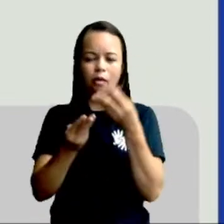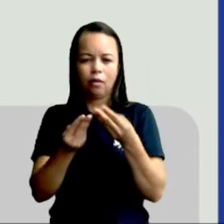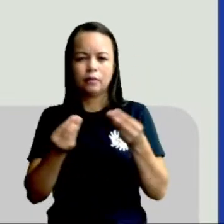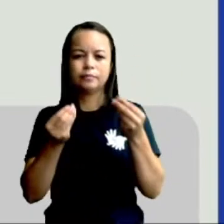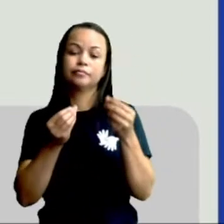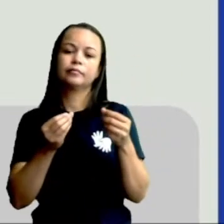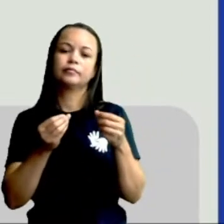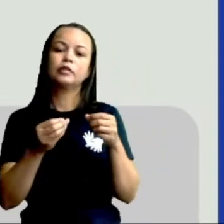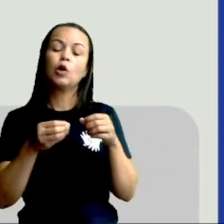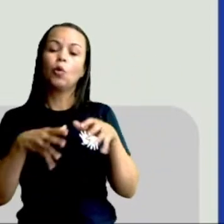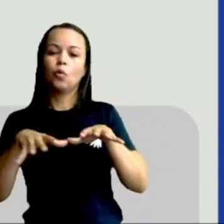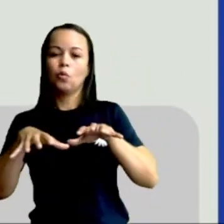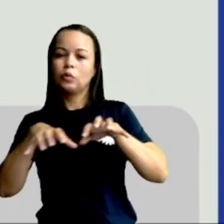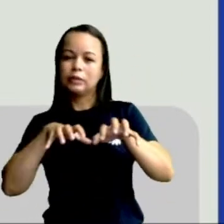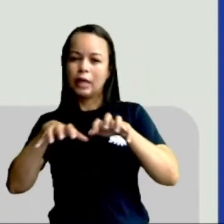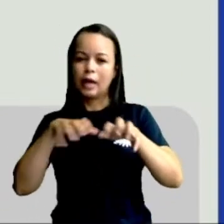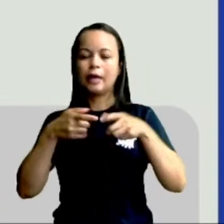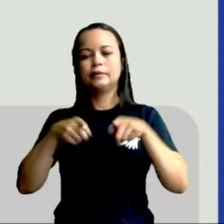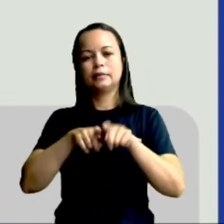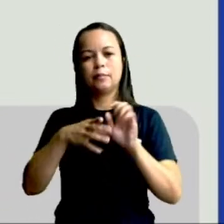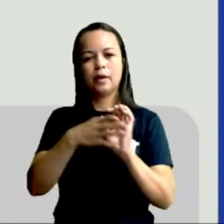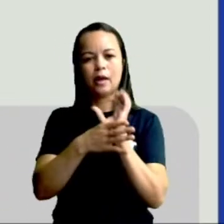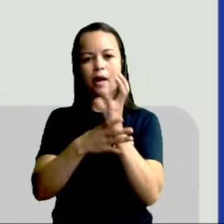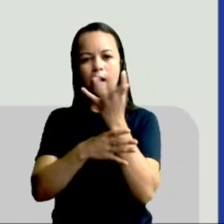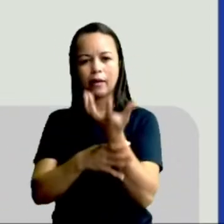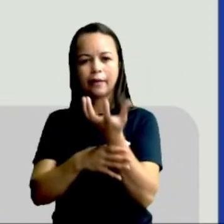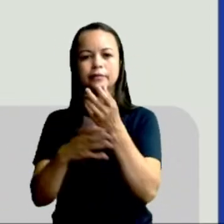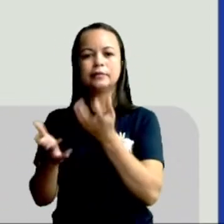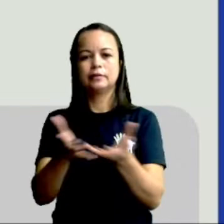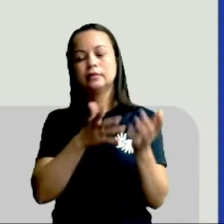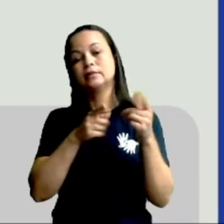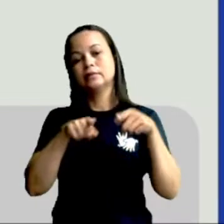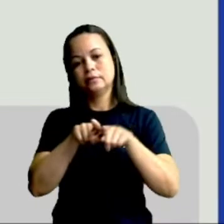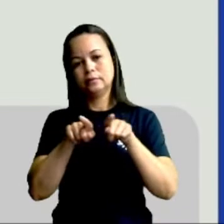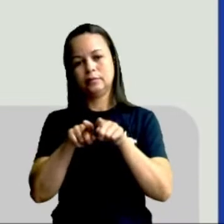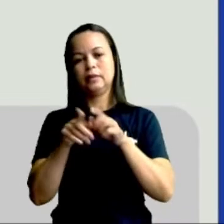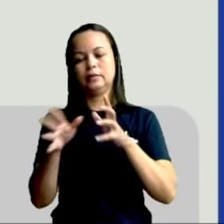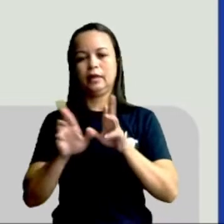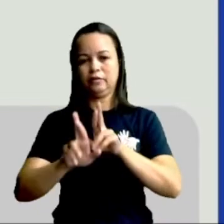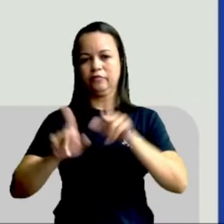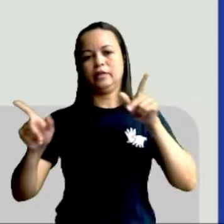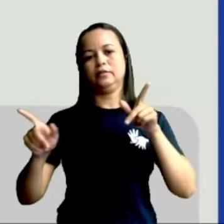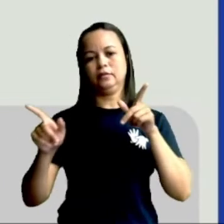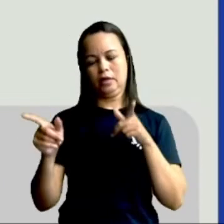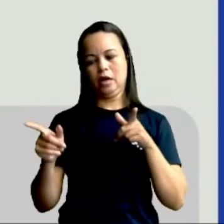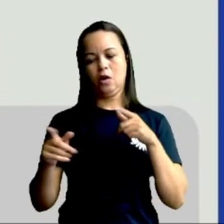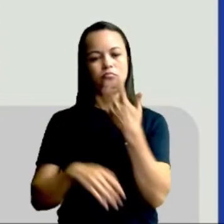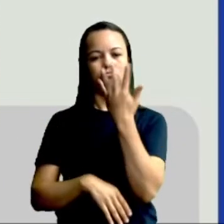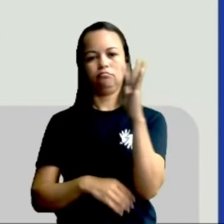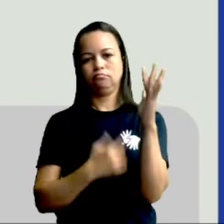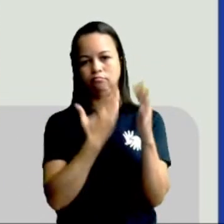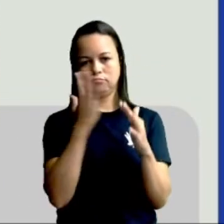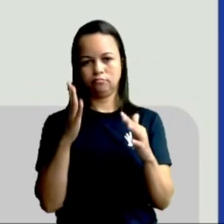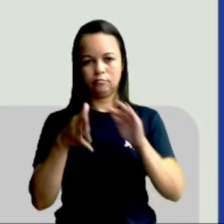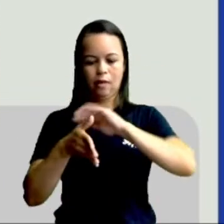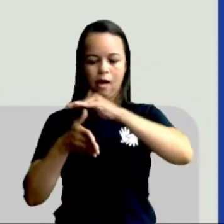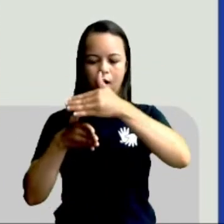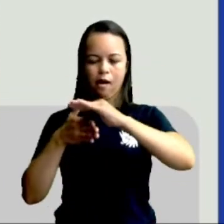e a caatinga, as plantas, elas têm um diferencial da Mata Atlântica, tá certo?